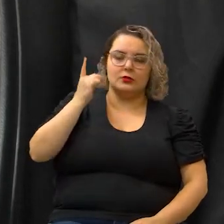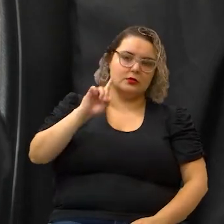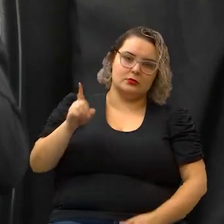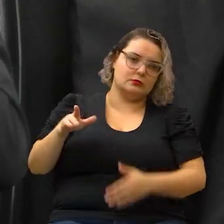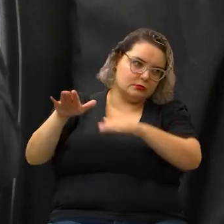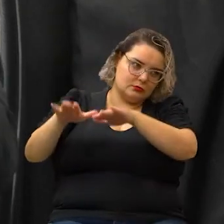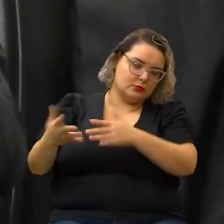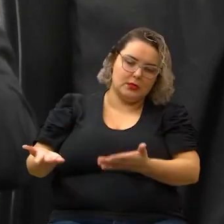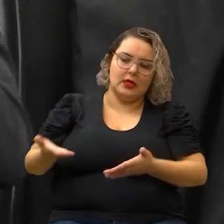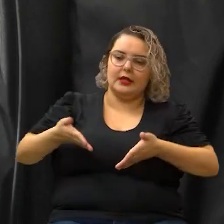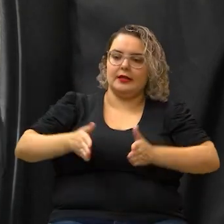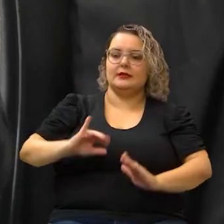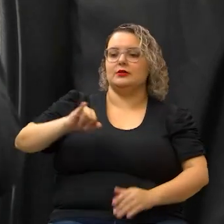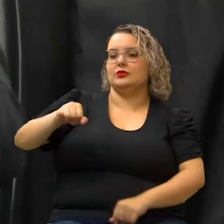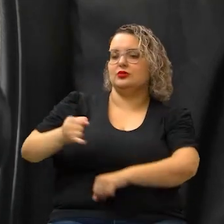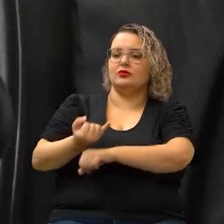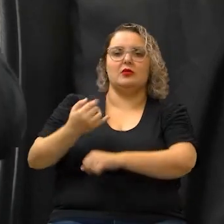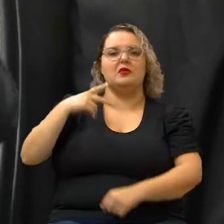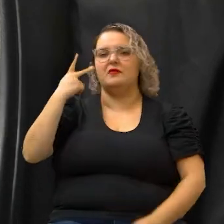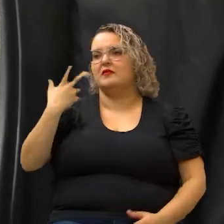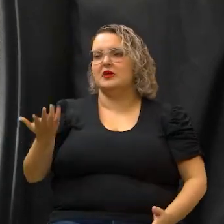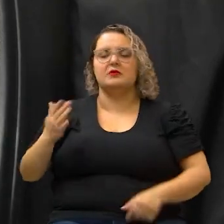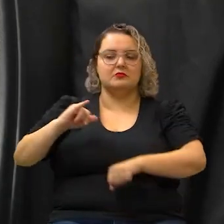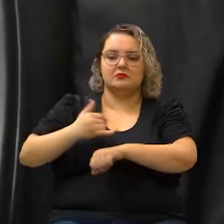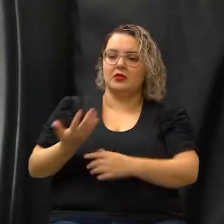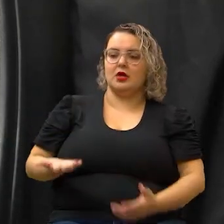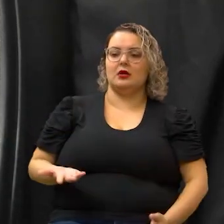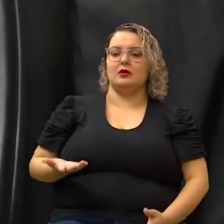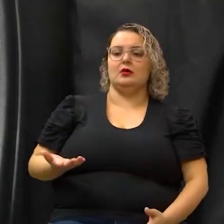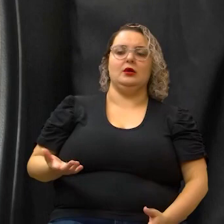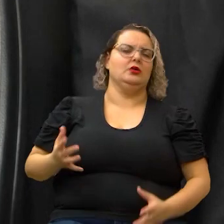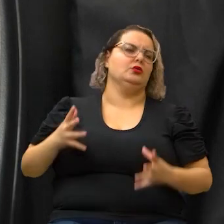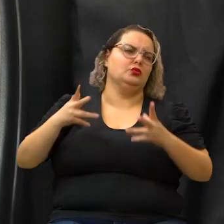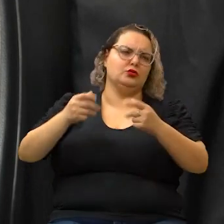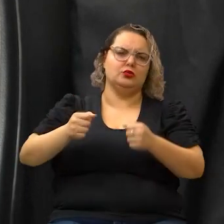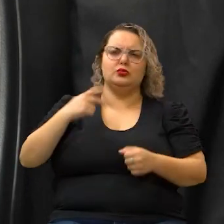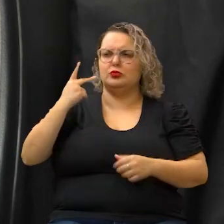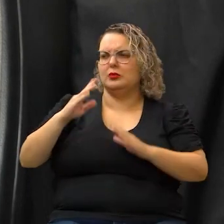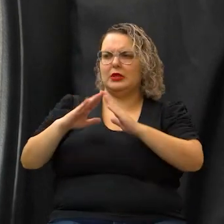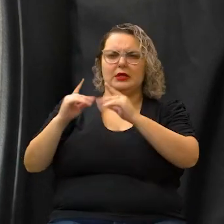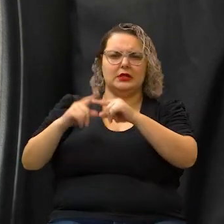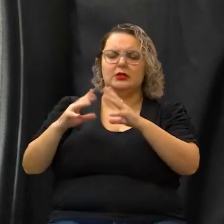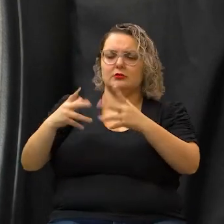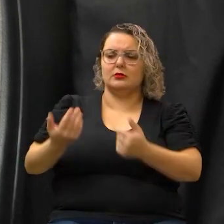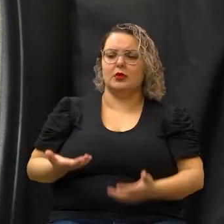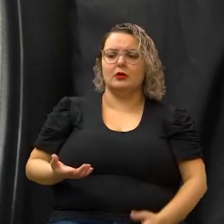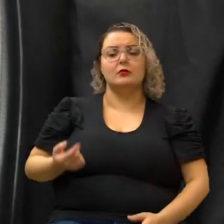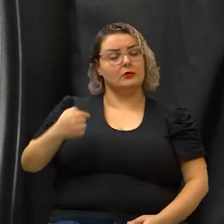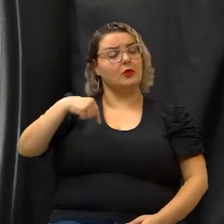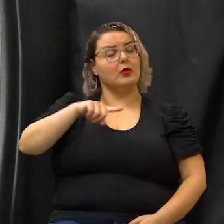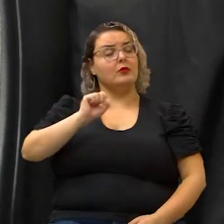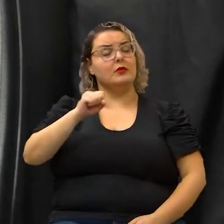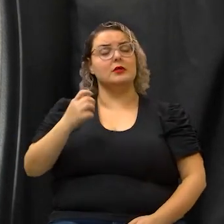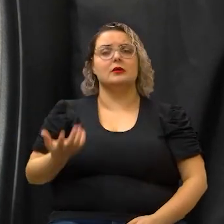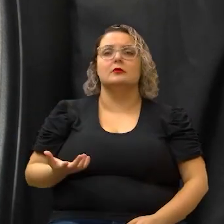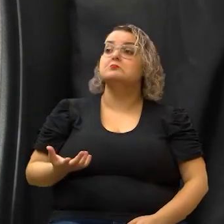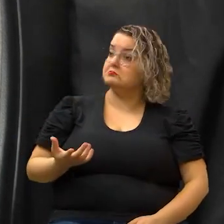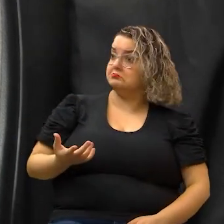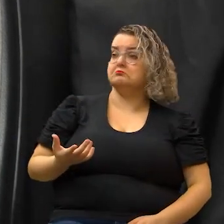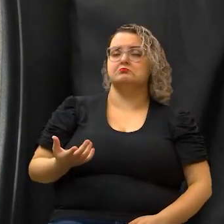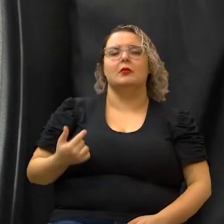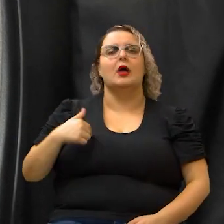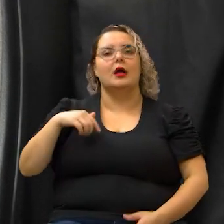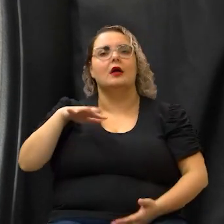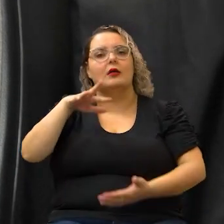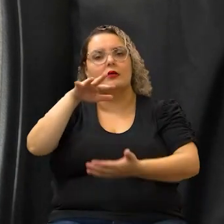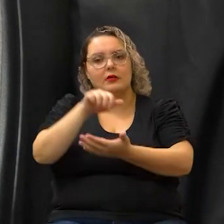porque imagina, nascido em Jundiaí toda a vida, vereador em Jundiaí, tinha todos os meus laços políticos, de igreja, tudo. Eu falei, não, eu vou sim. Aí eu fiz